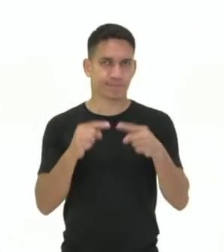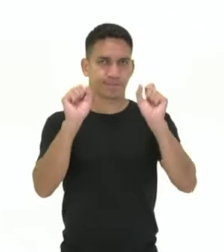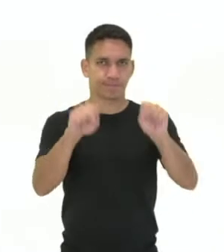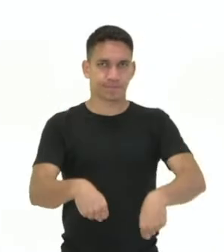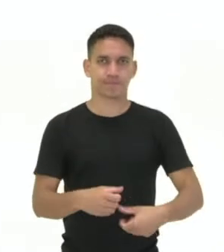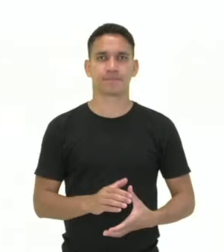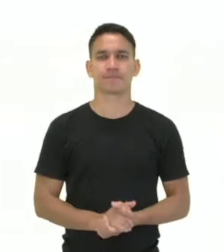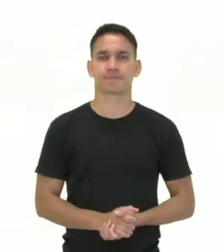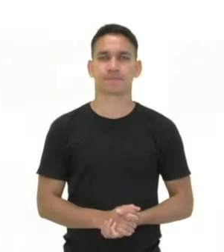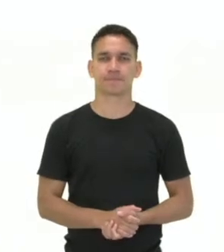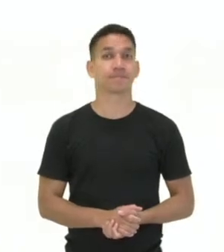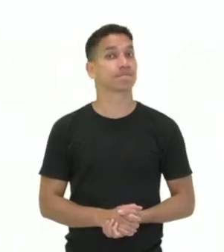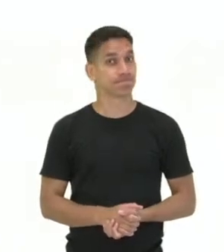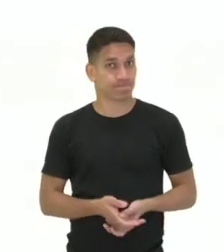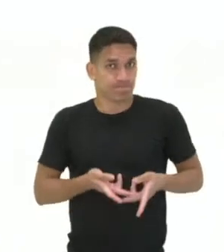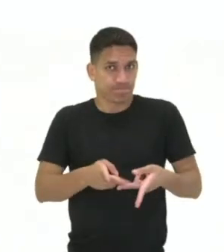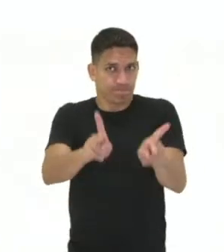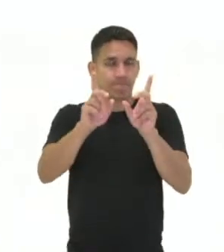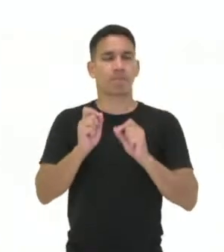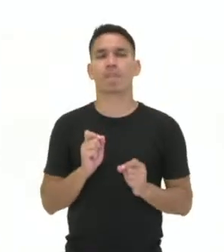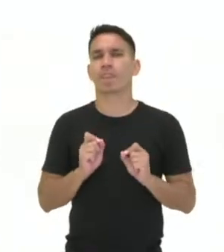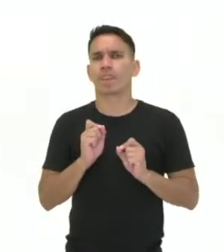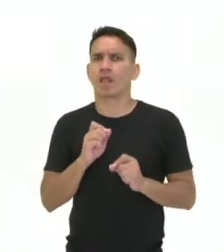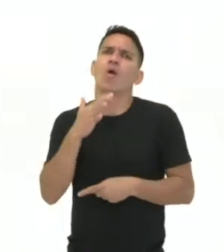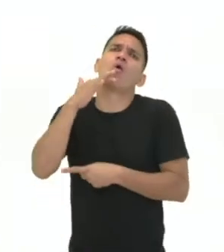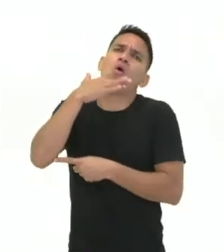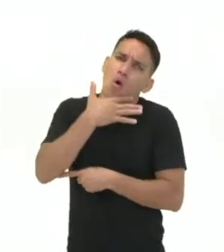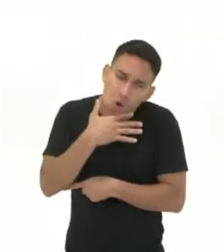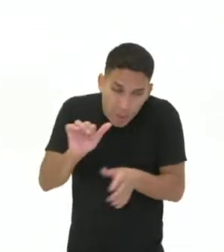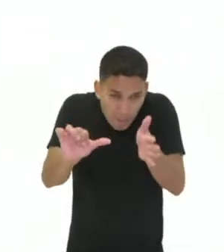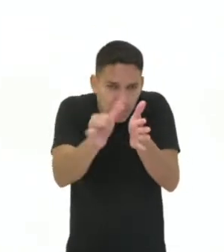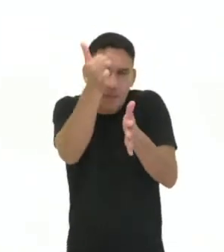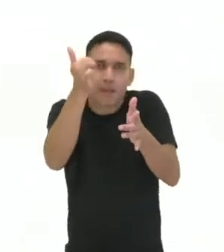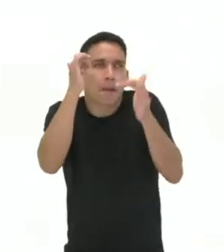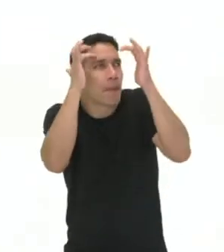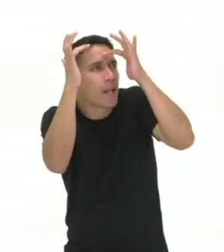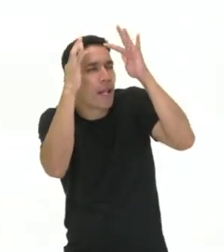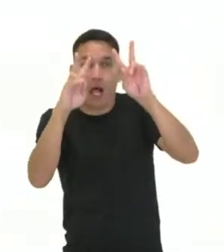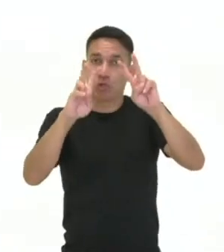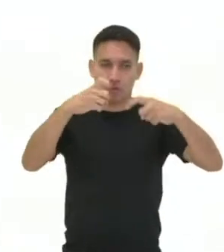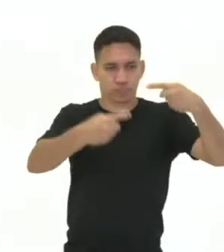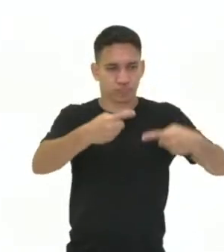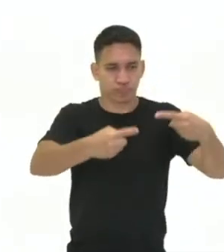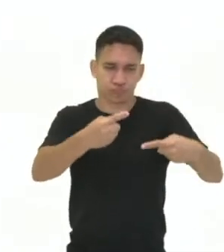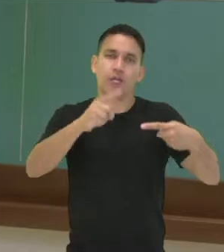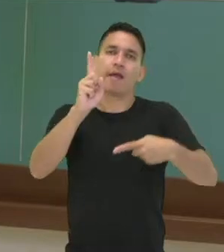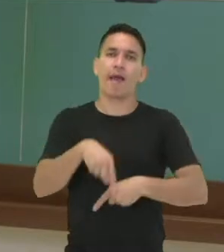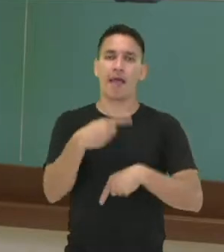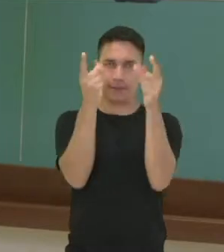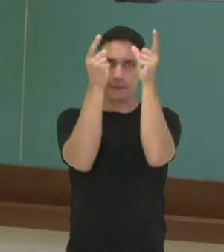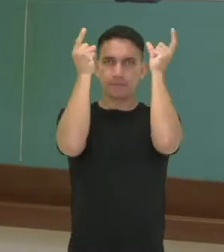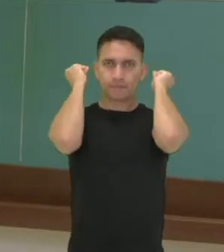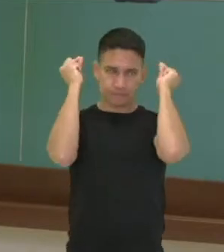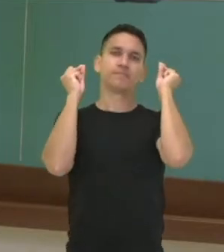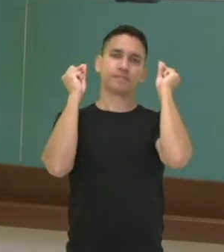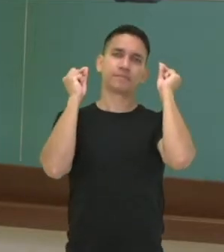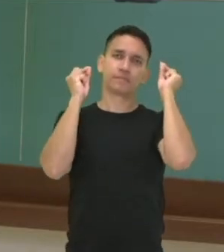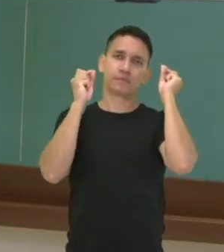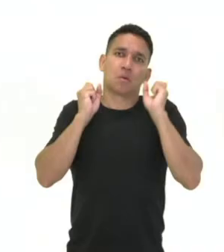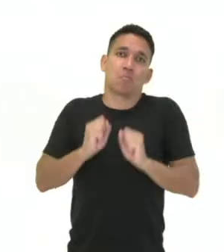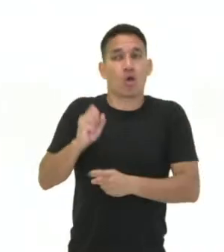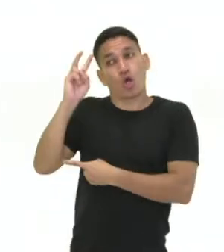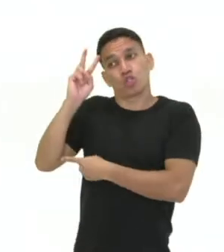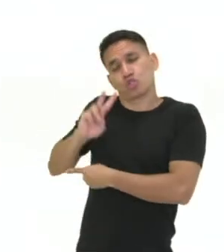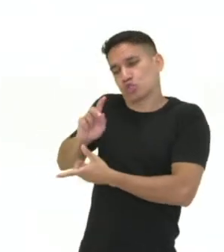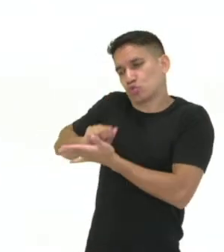obviamente. Além disso, é claro que os primeiros pensadores políticos foram gregos, sejam eles